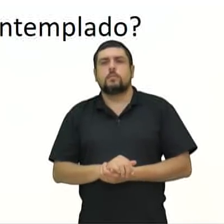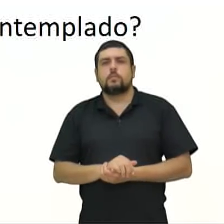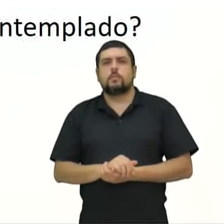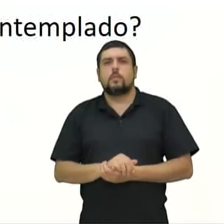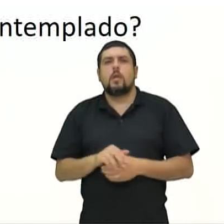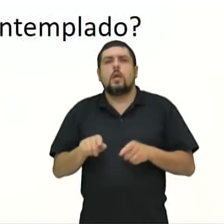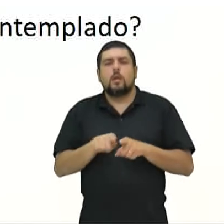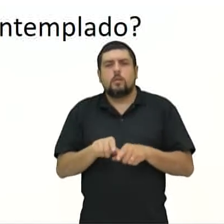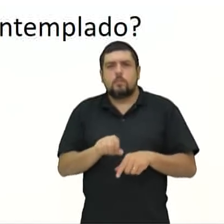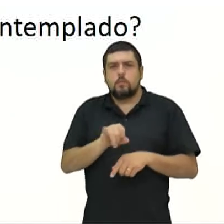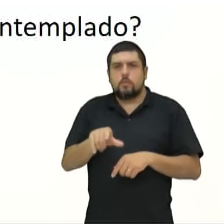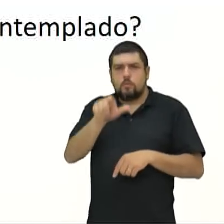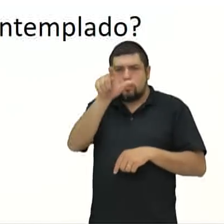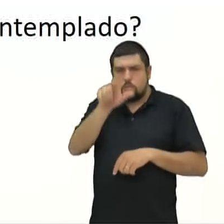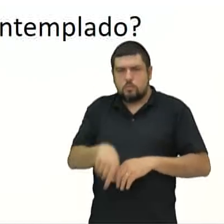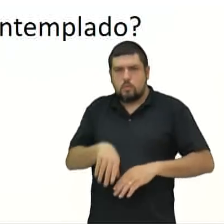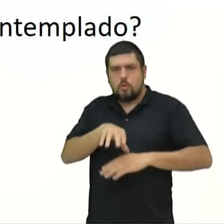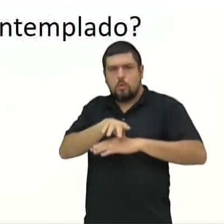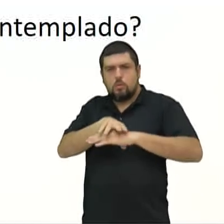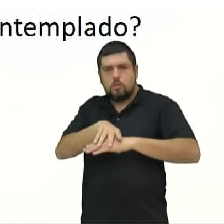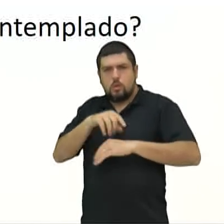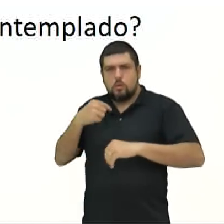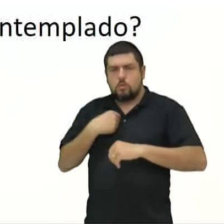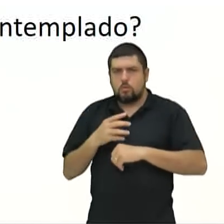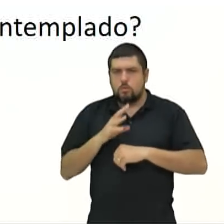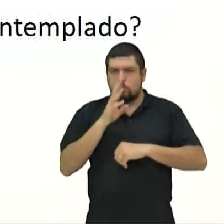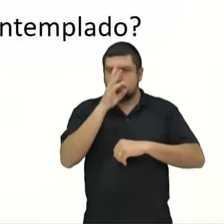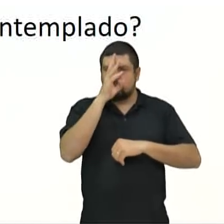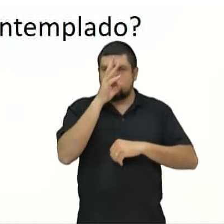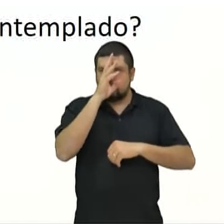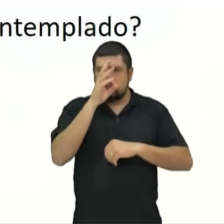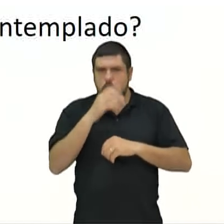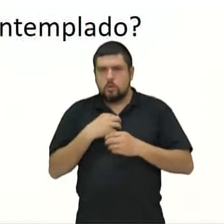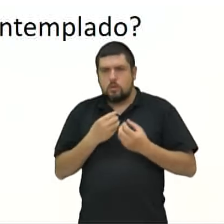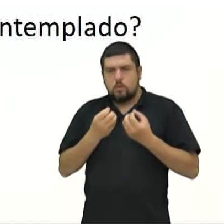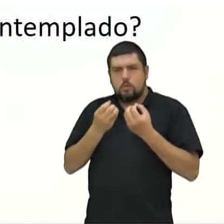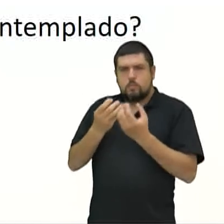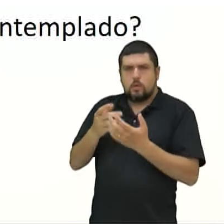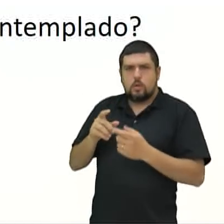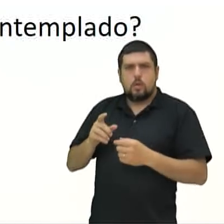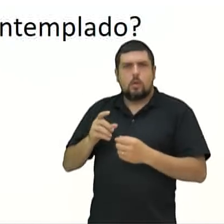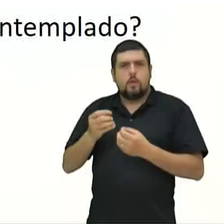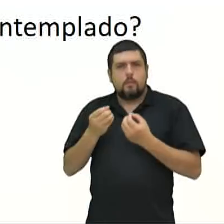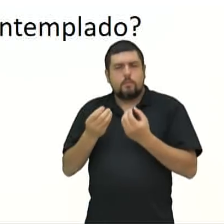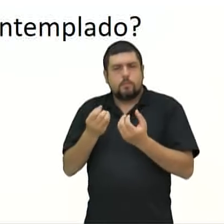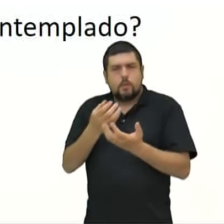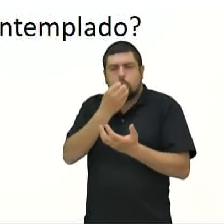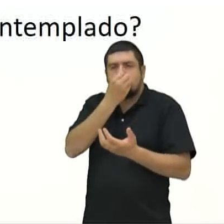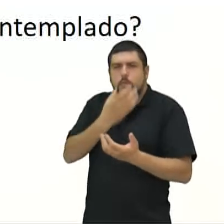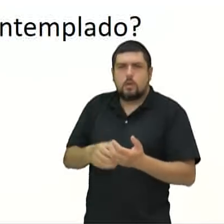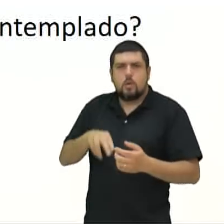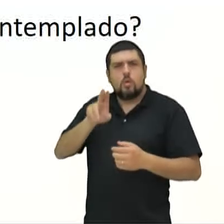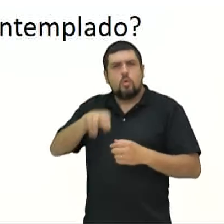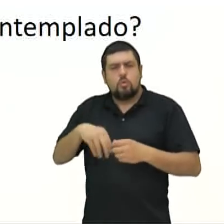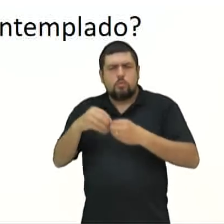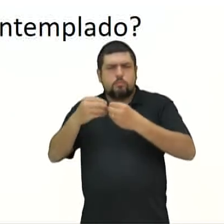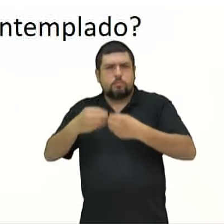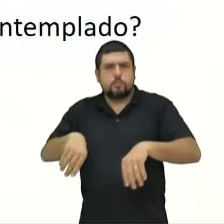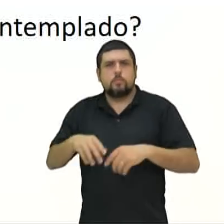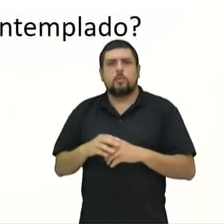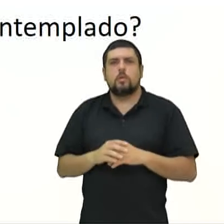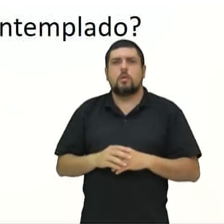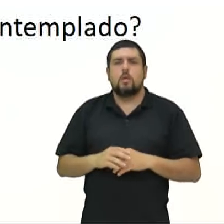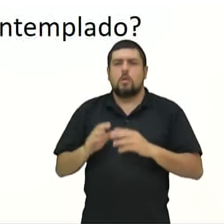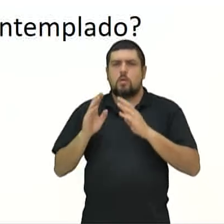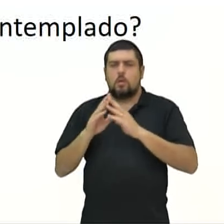do doente segundo o meu poder e entendimento, nunca para causar dano ou mal a alguém. E ainda, em toda casa, aí